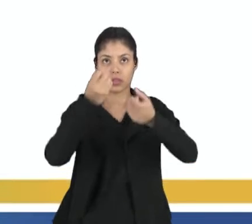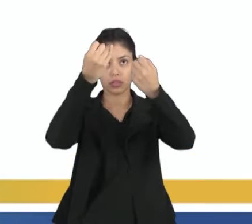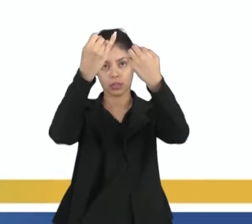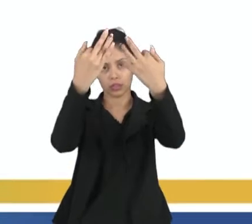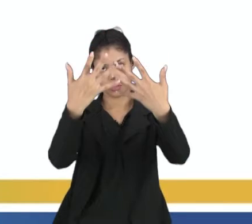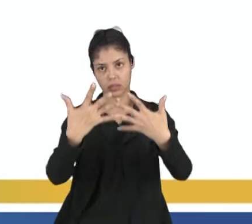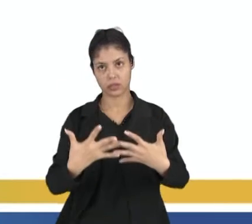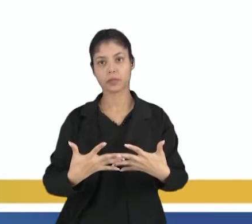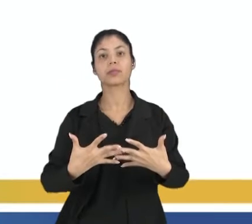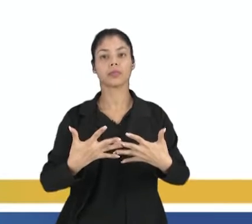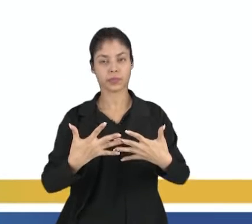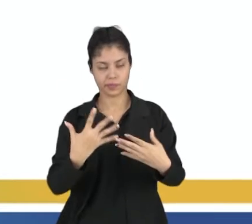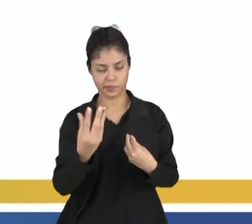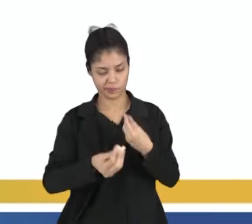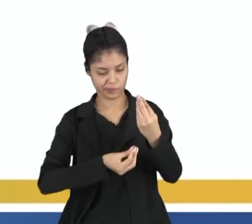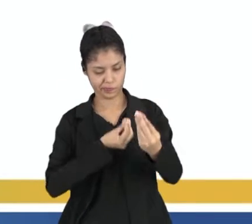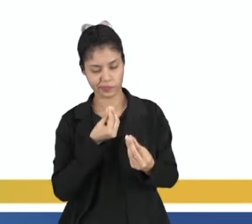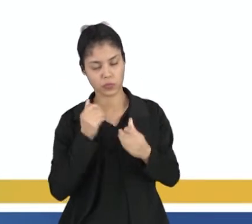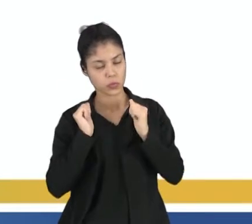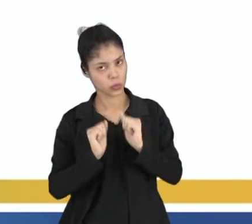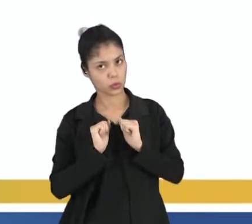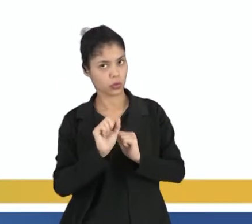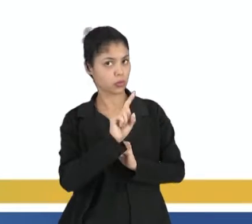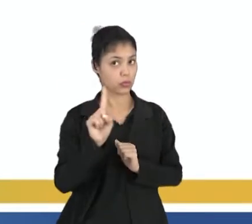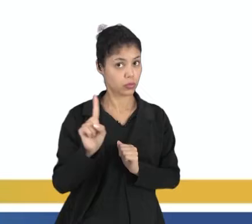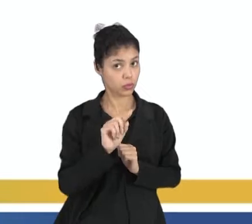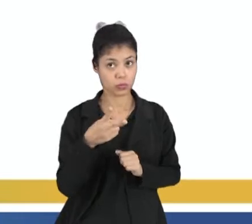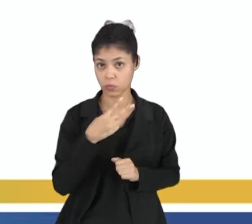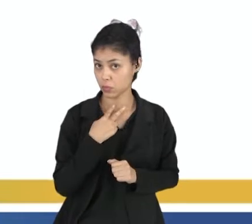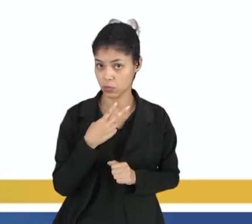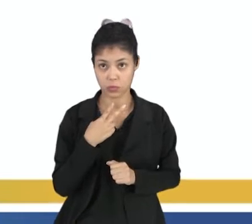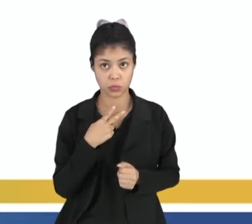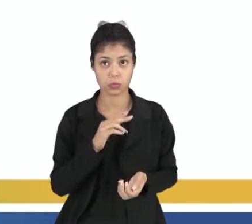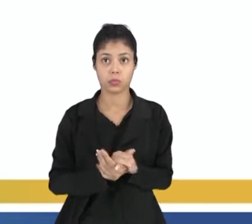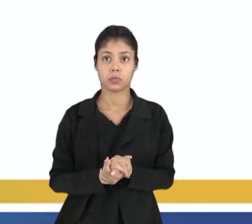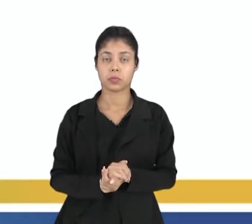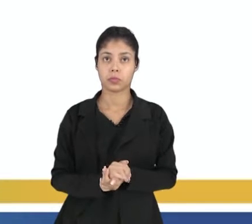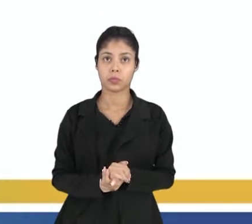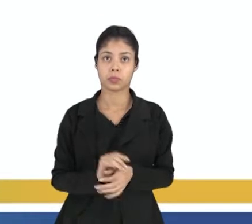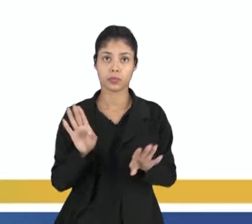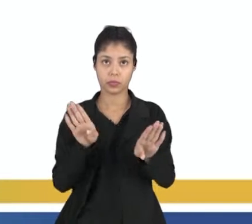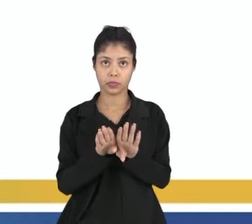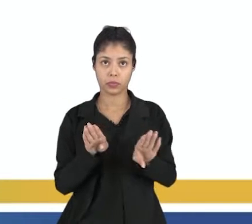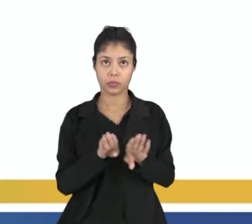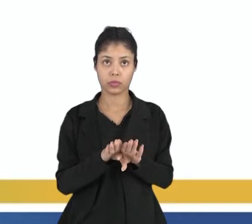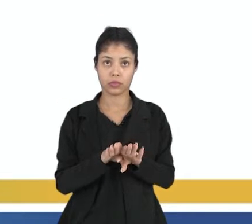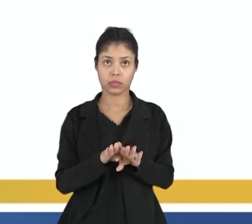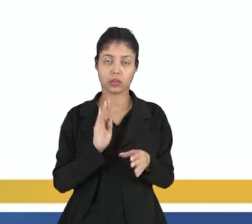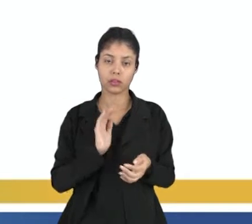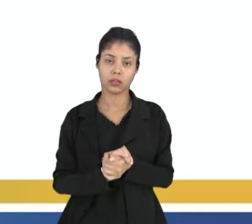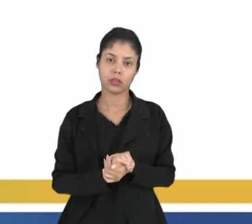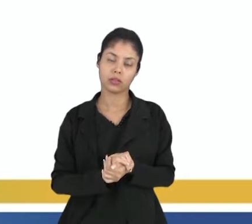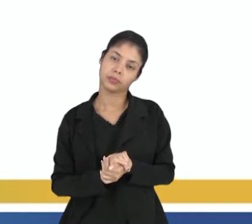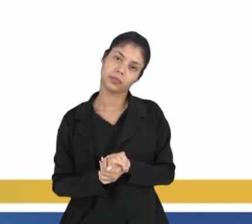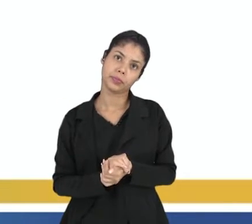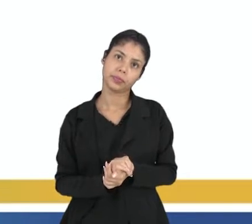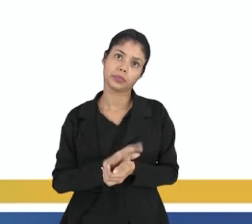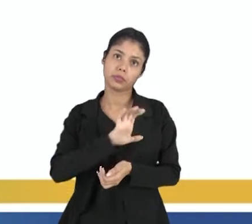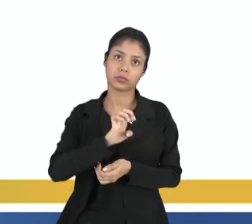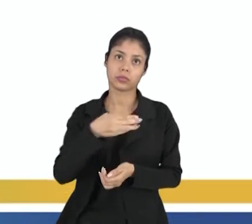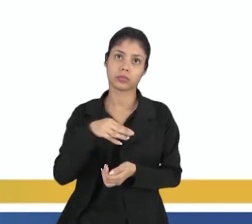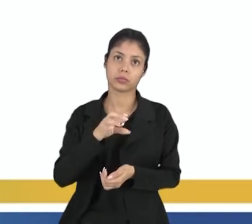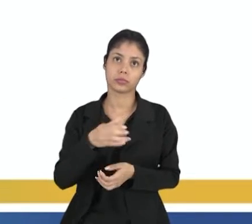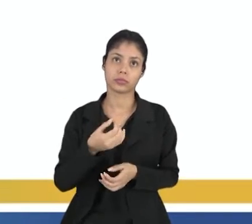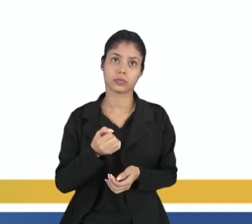uma explicação de como, do que pode e o que não pode. Triagem para doação. Nos